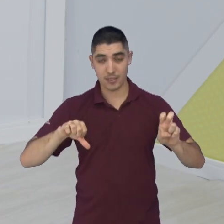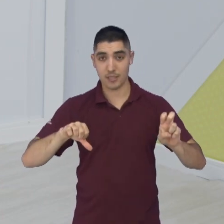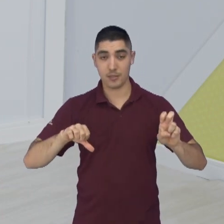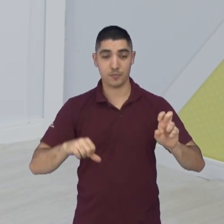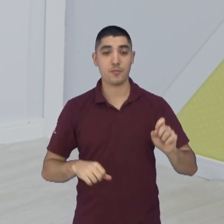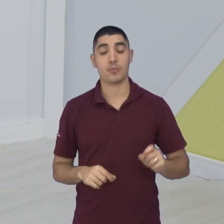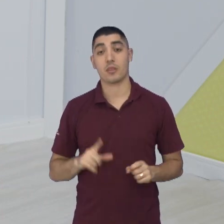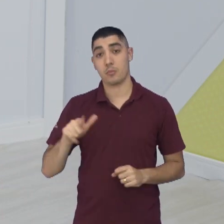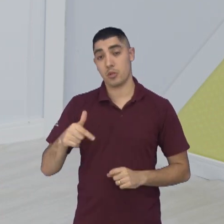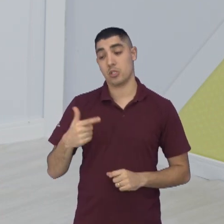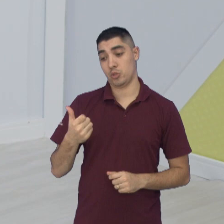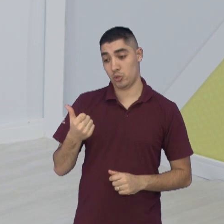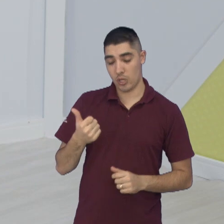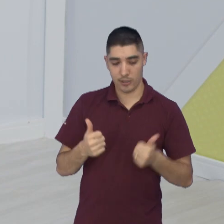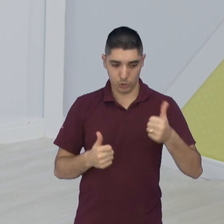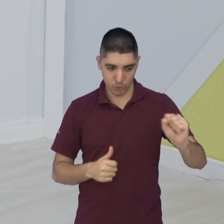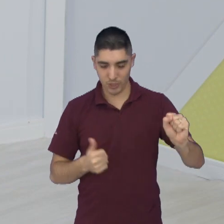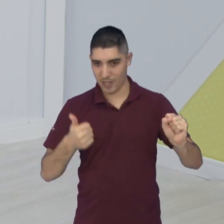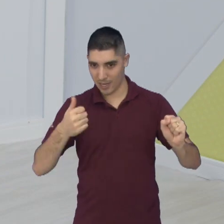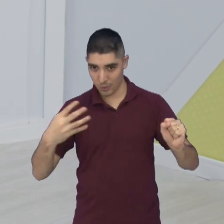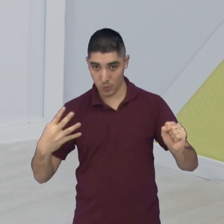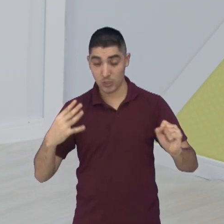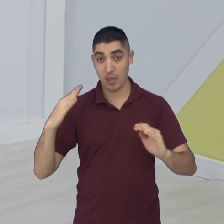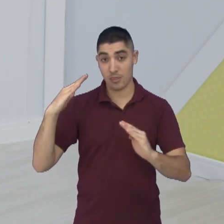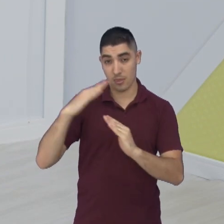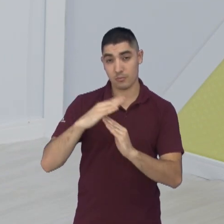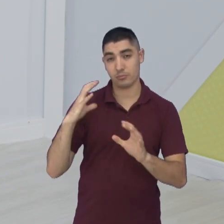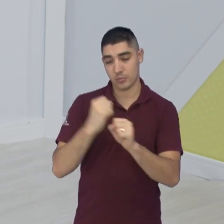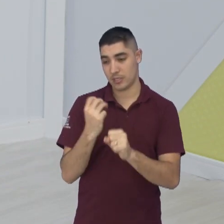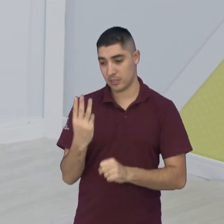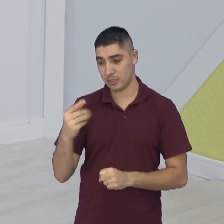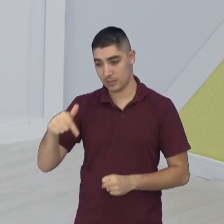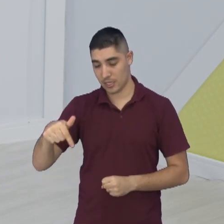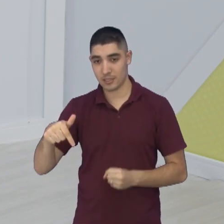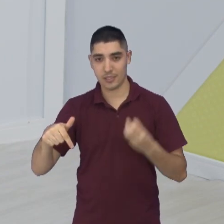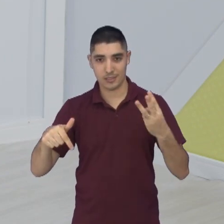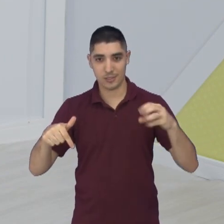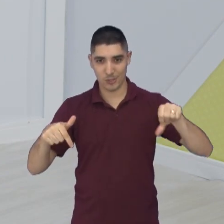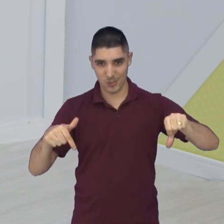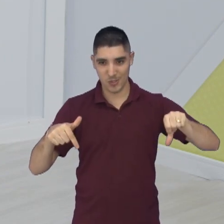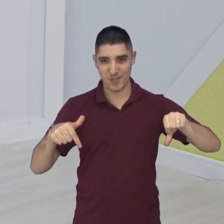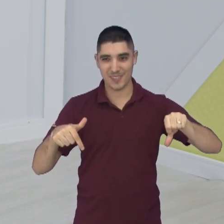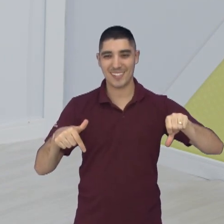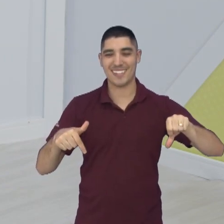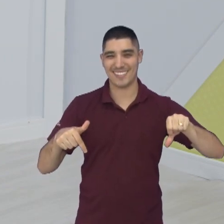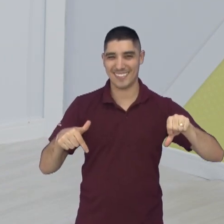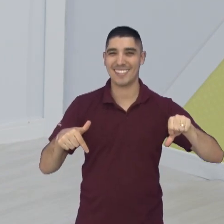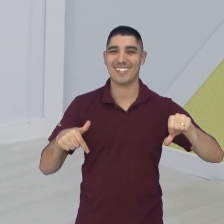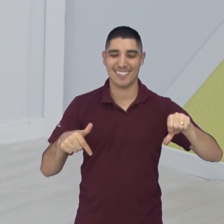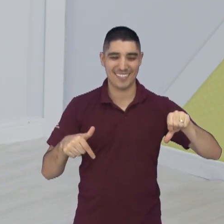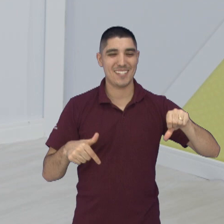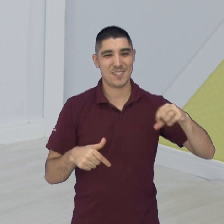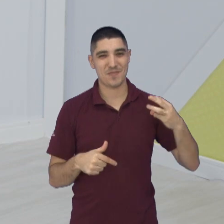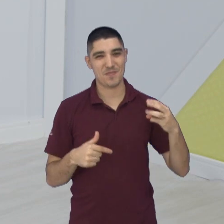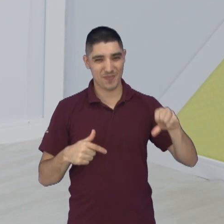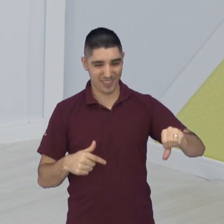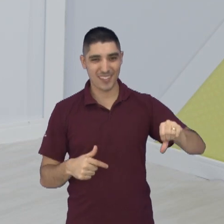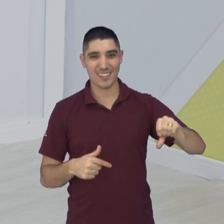José, 18-14, o jogo foi para o intervalo, 37-29, esqueci de mandar esses dados para o Luizão está se virando lá, olha só que